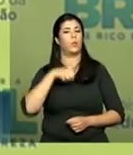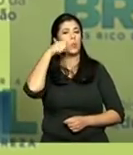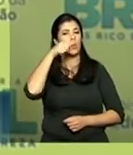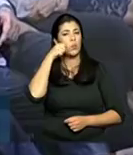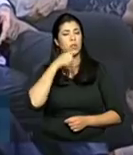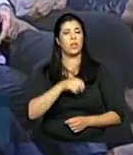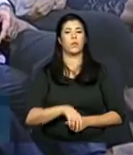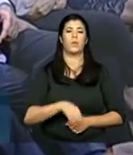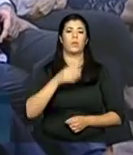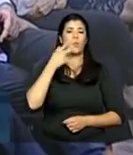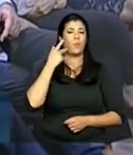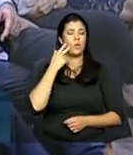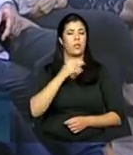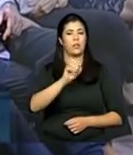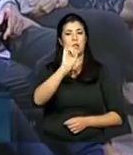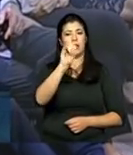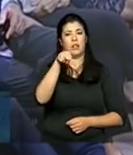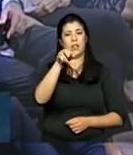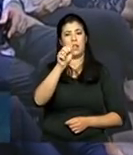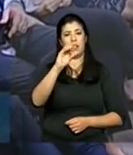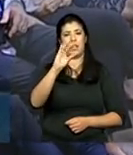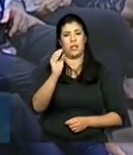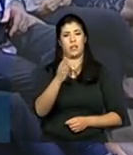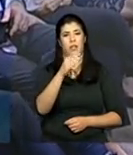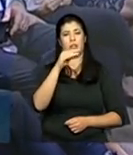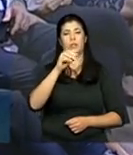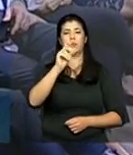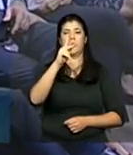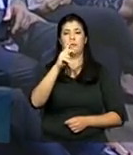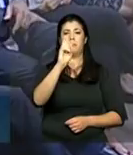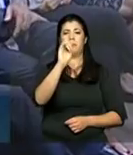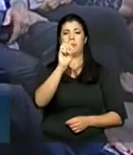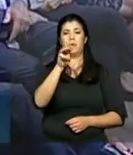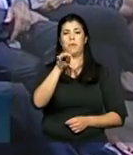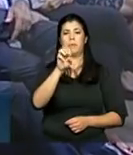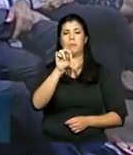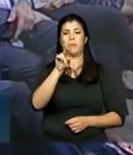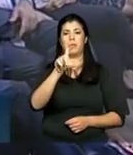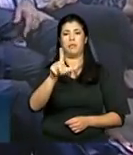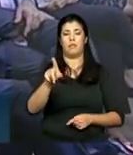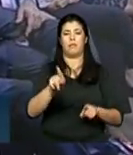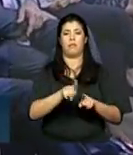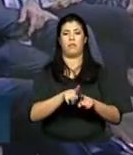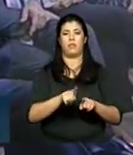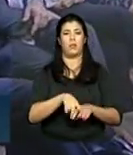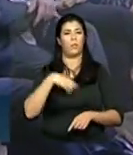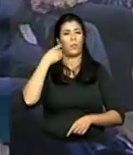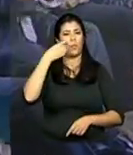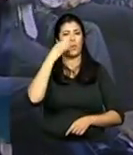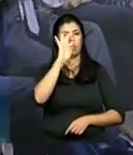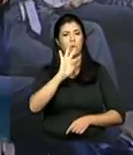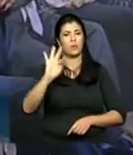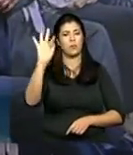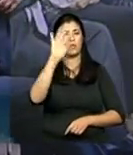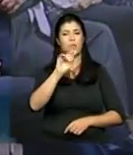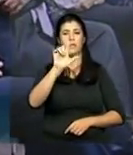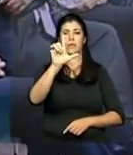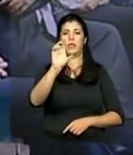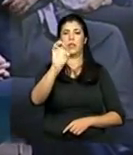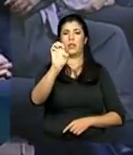Arruda e José Pimentel. Meus caros deputados federais, Leônidas,